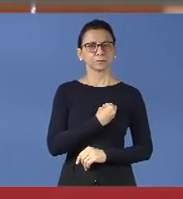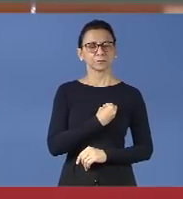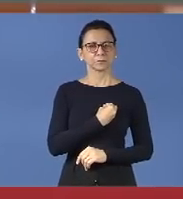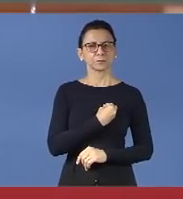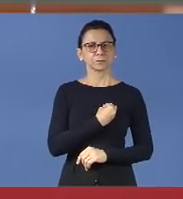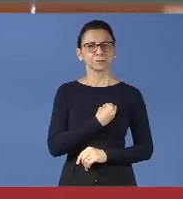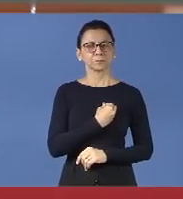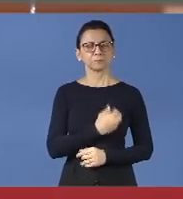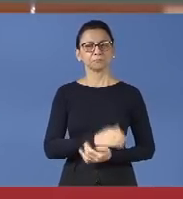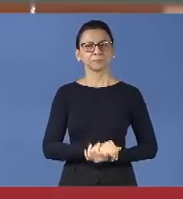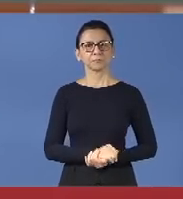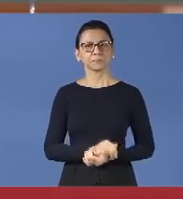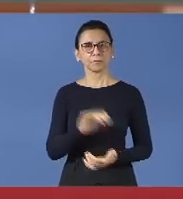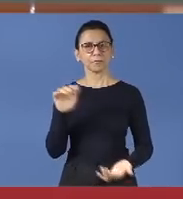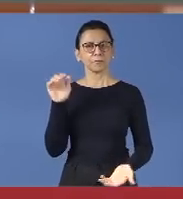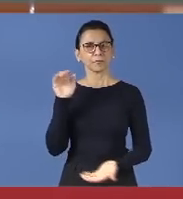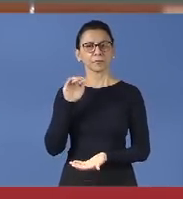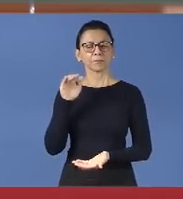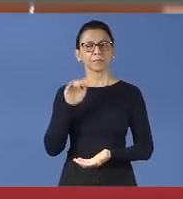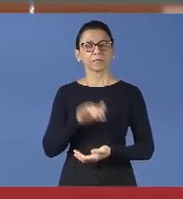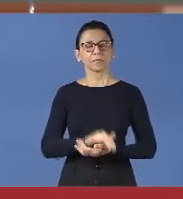participaram conosco via satélite